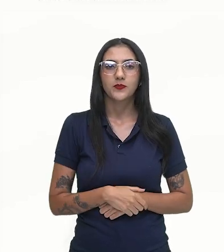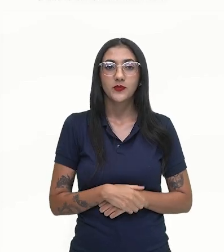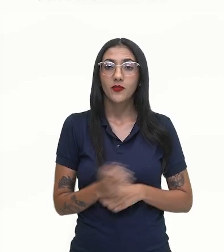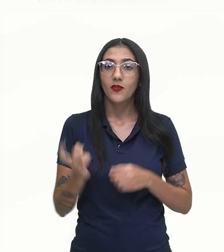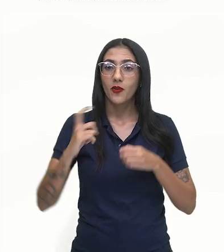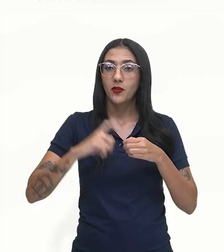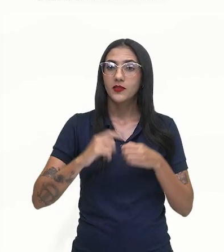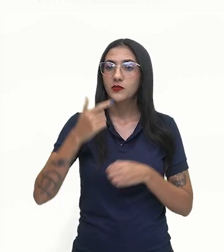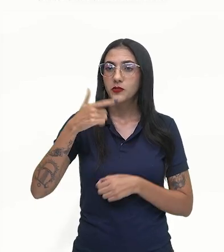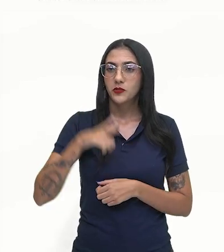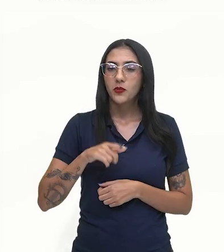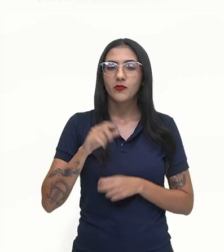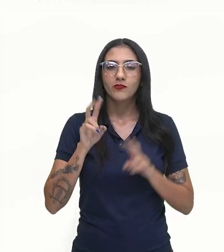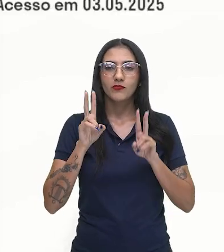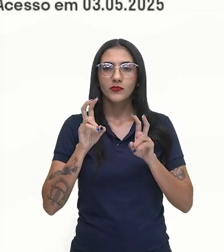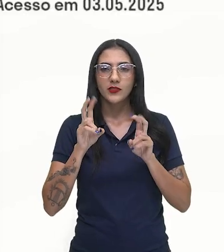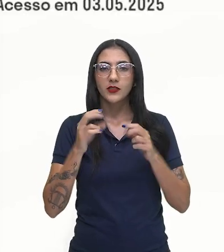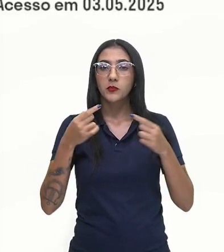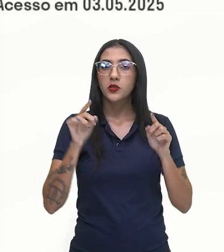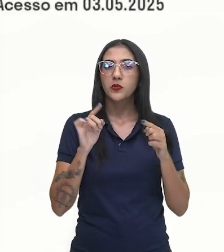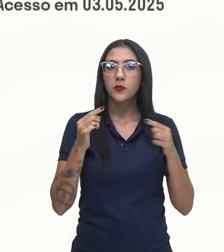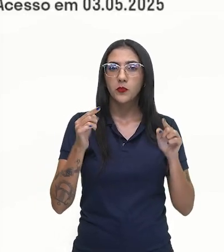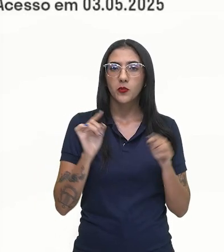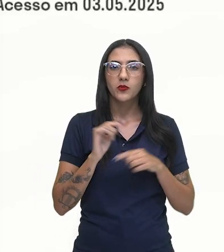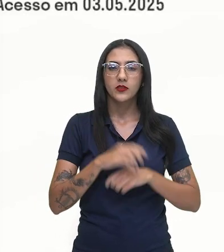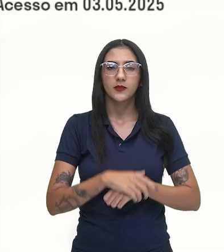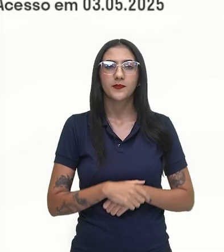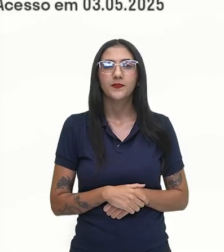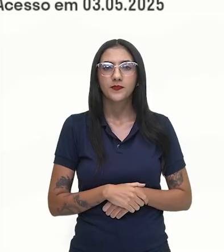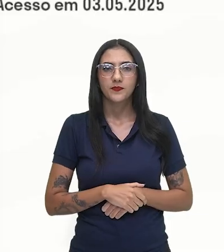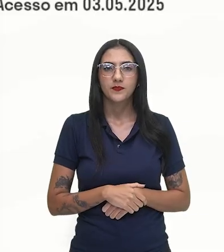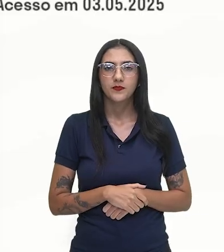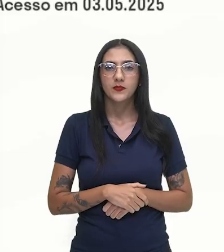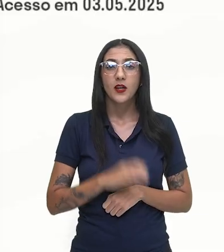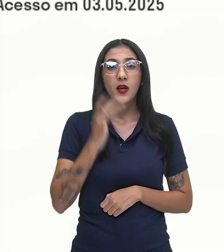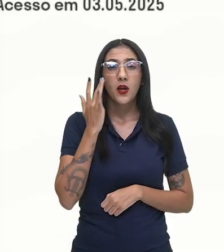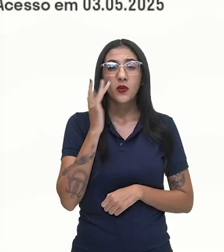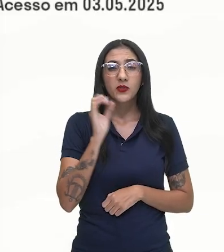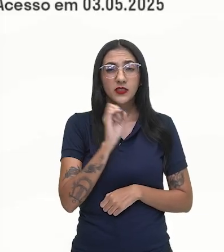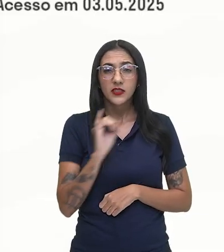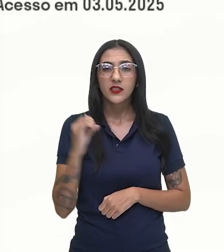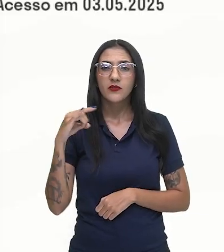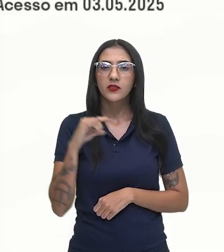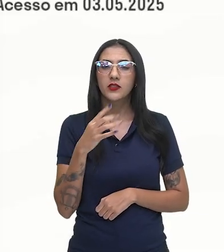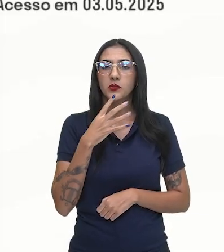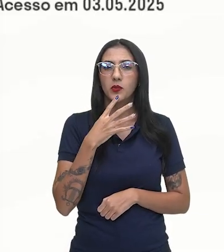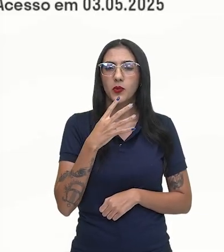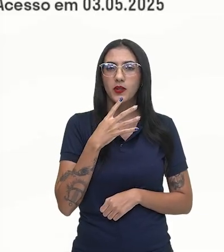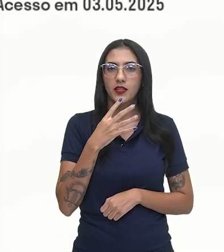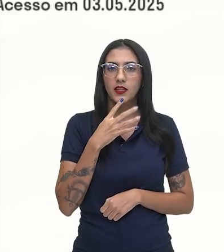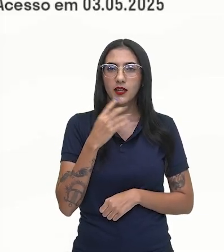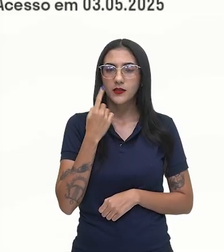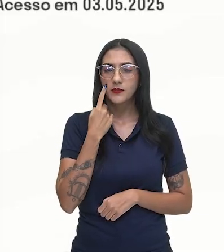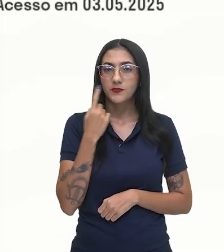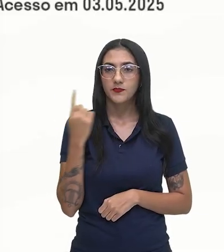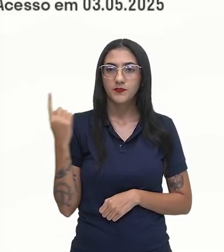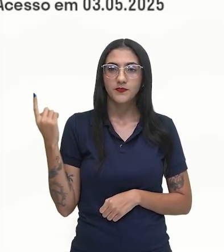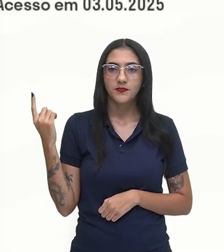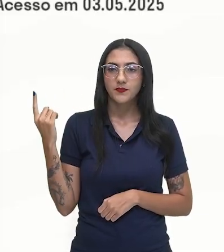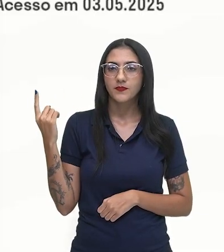assunto de músicas, né? Não sei se vocês conhecem, esta música é de